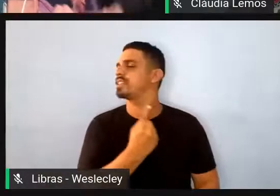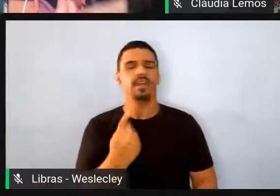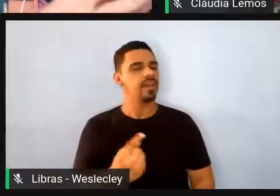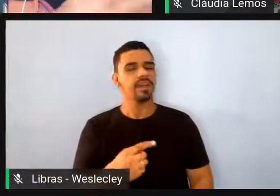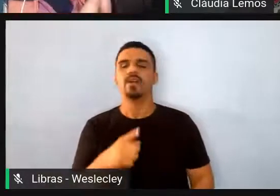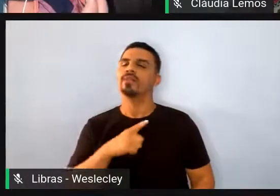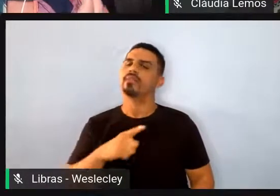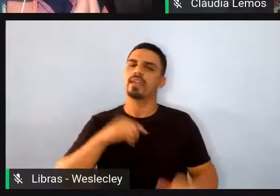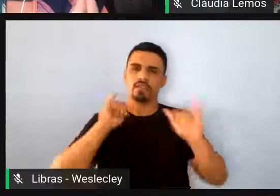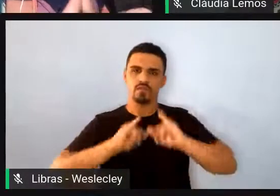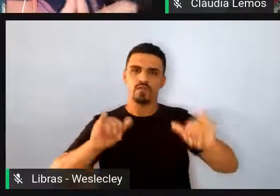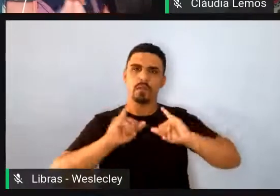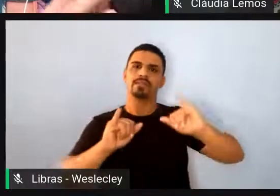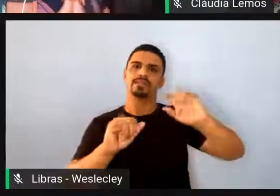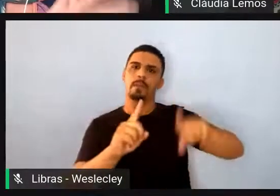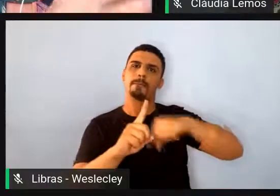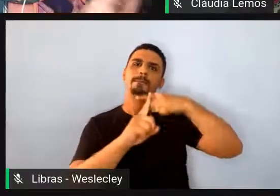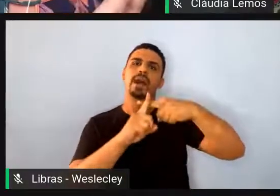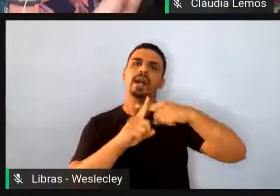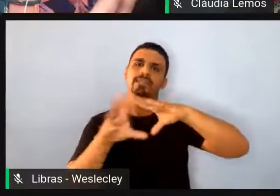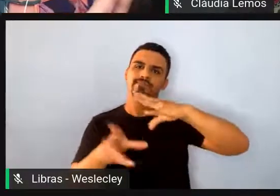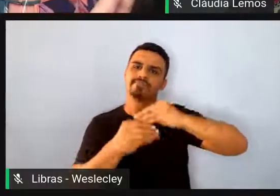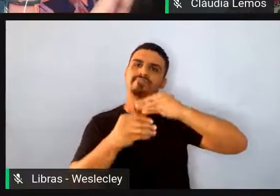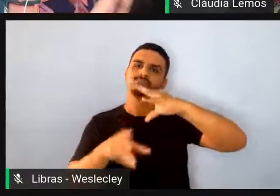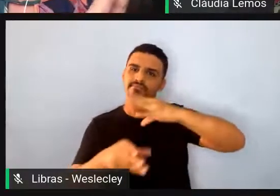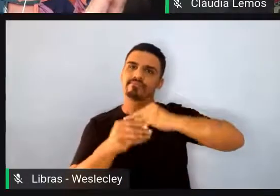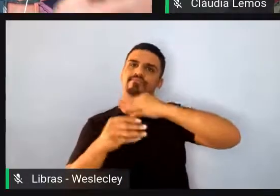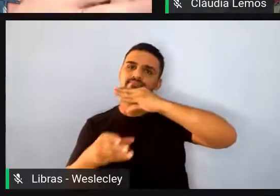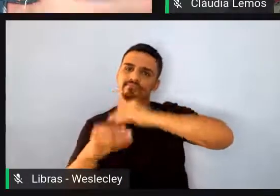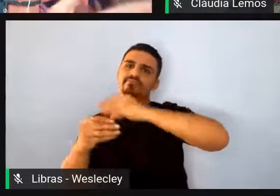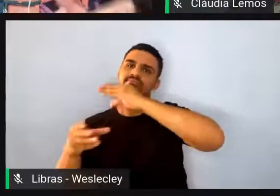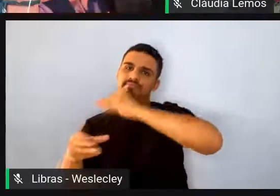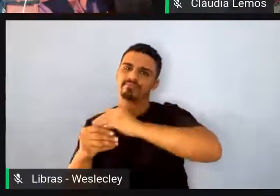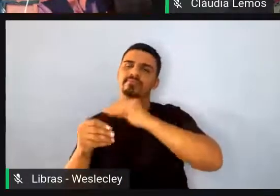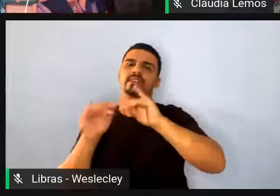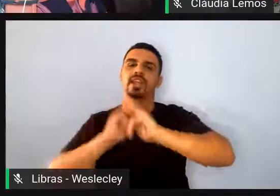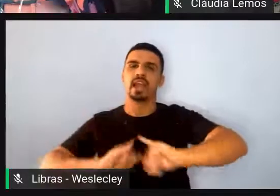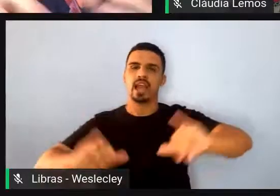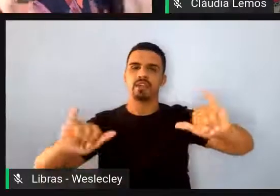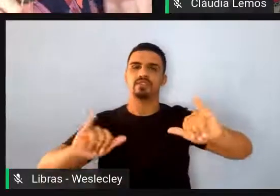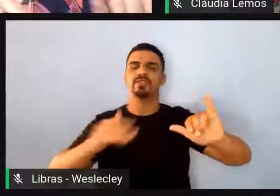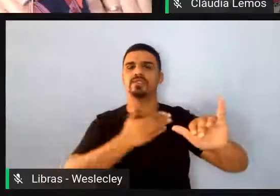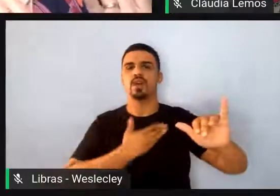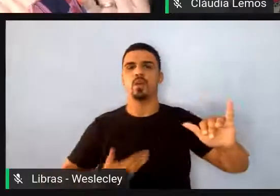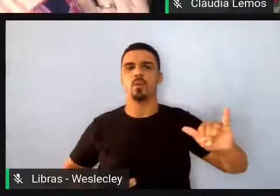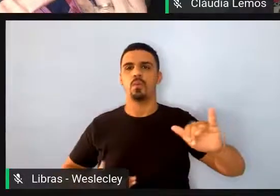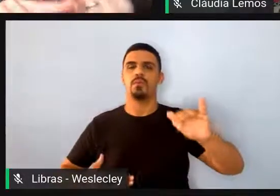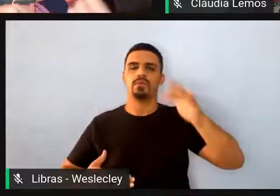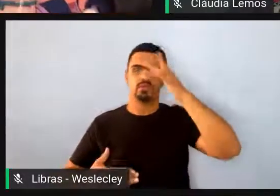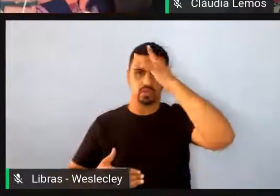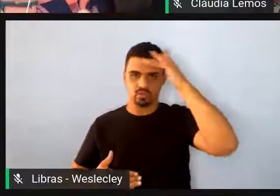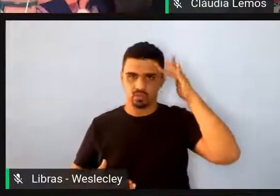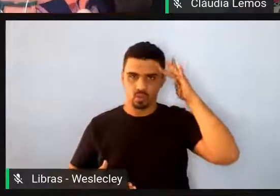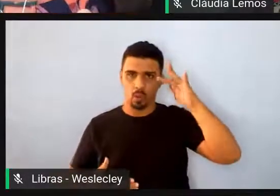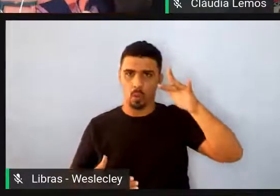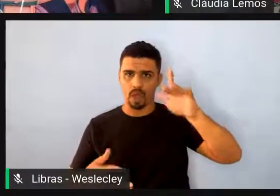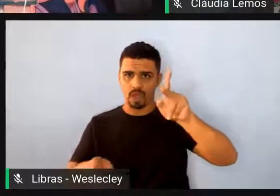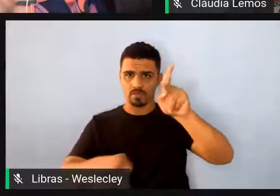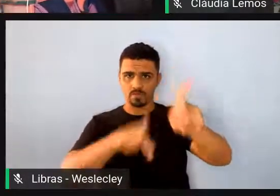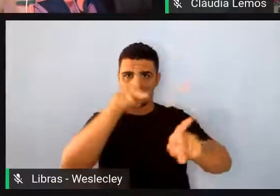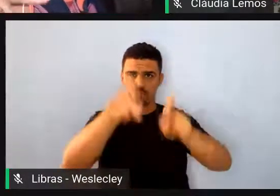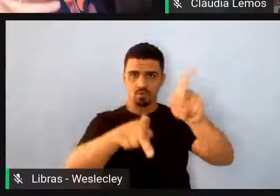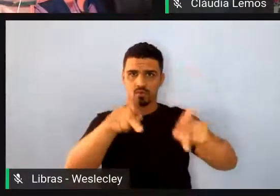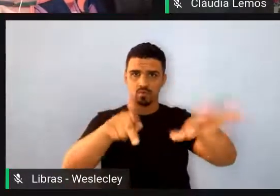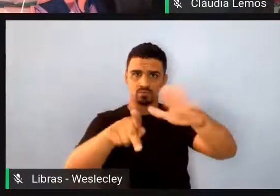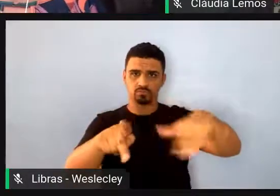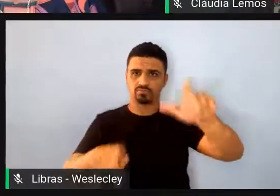de outras iniciativas que também comunicam o público sobre os atos de plenário. Tempo real no